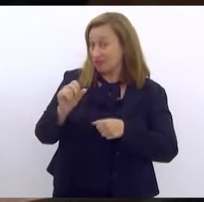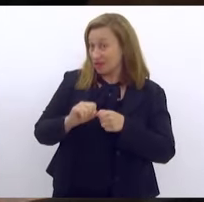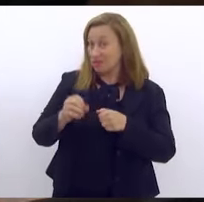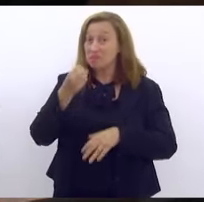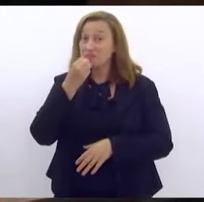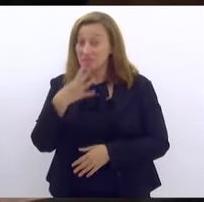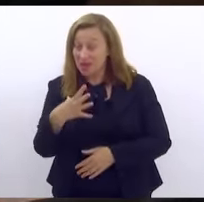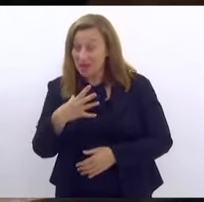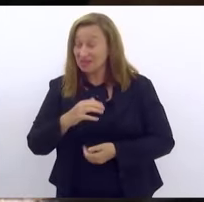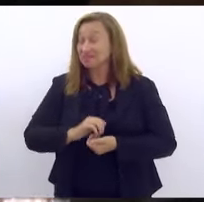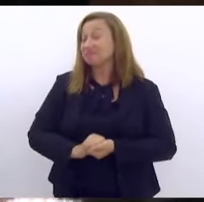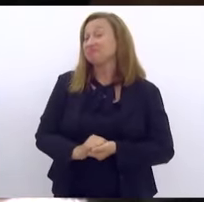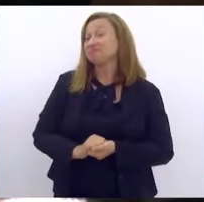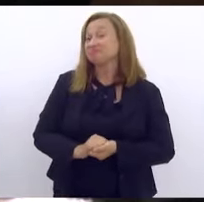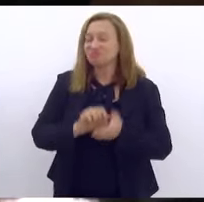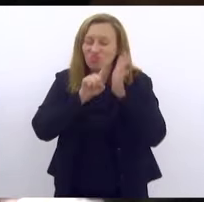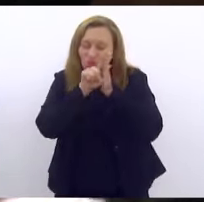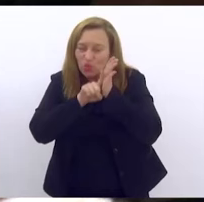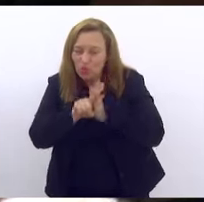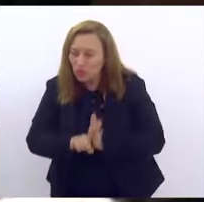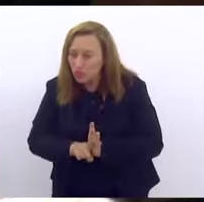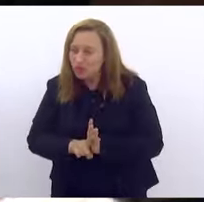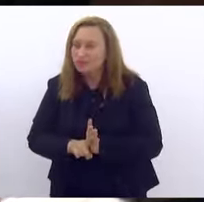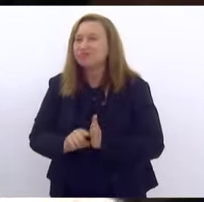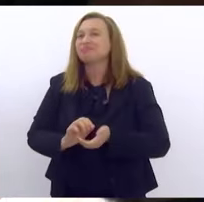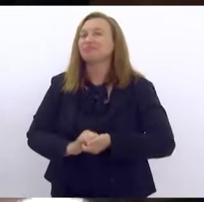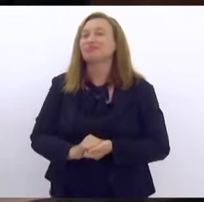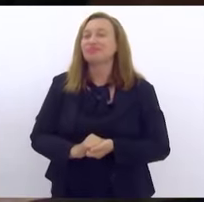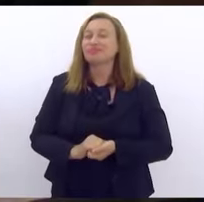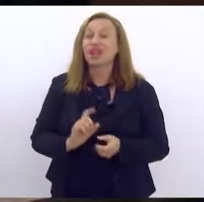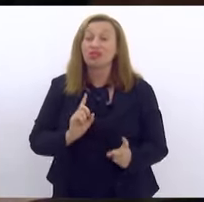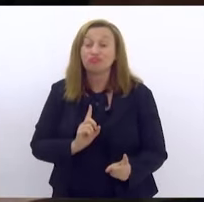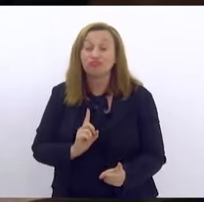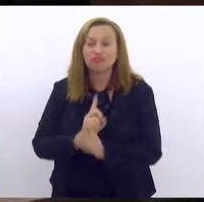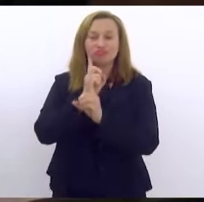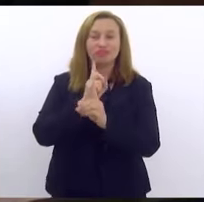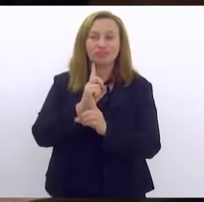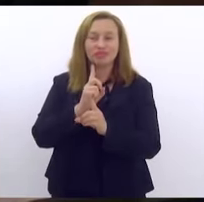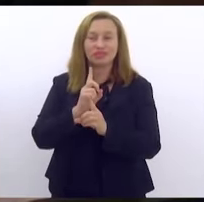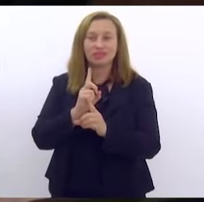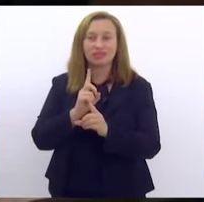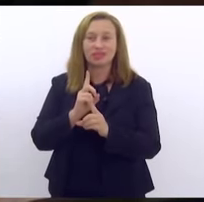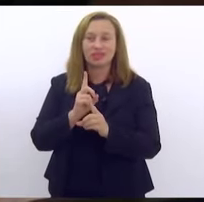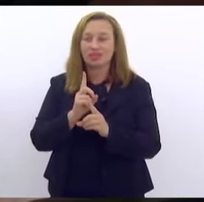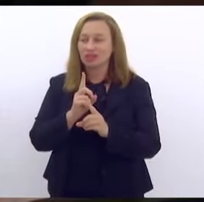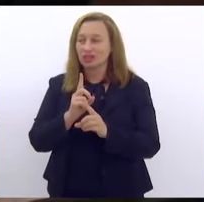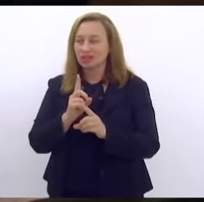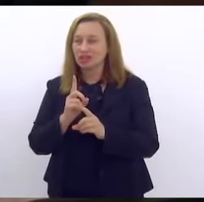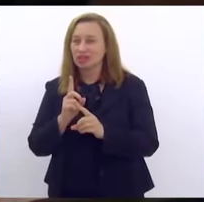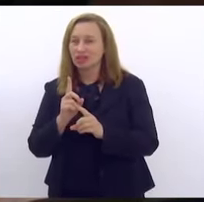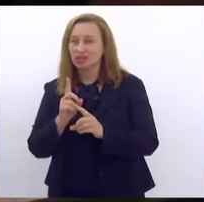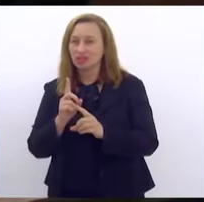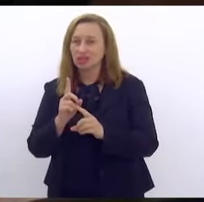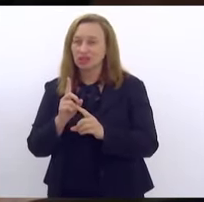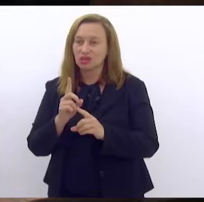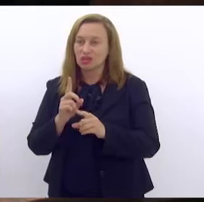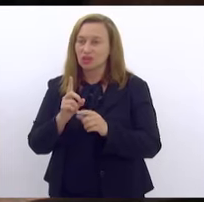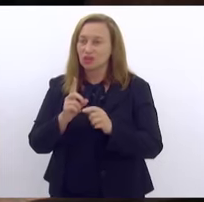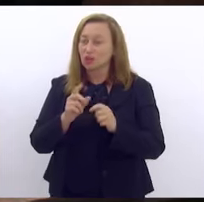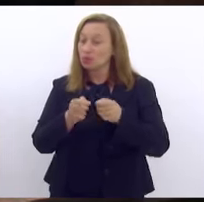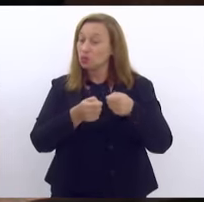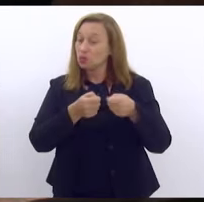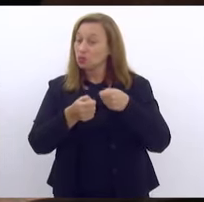auditoria, nós descobrimos, pelo parecer da controladoria, depois dessas investigações